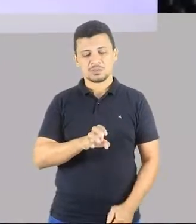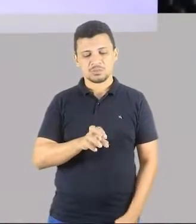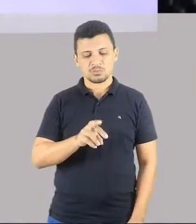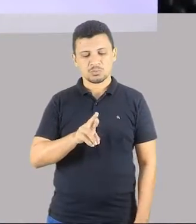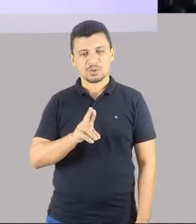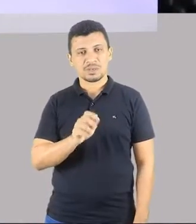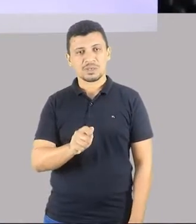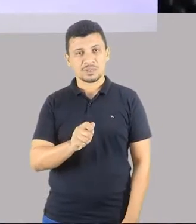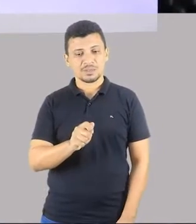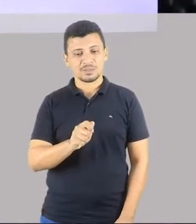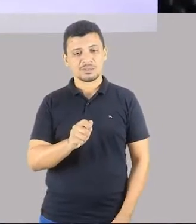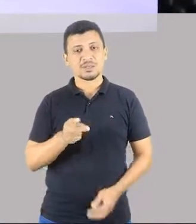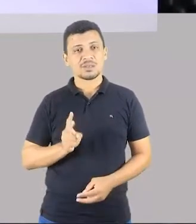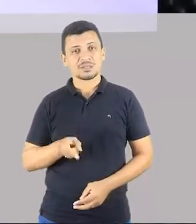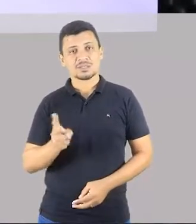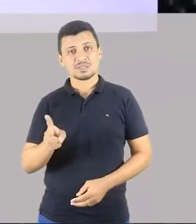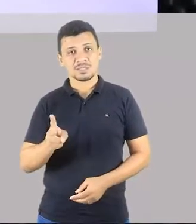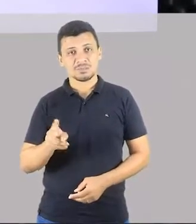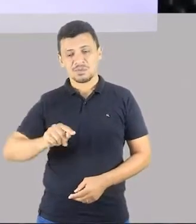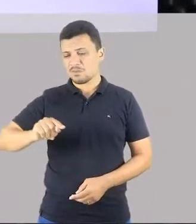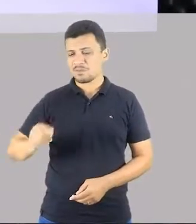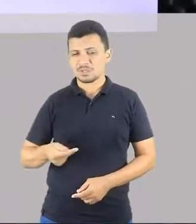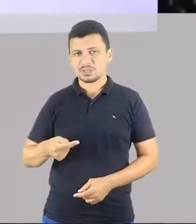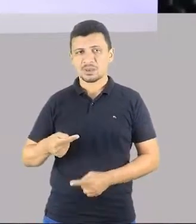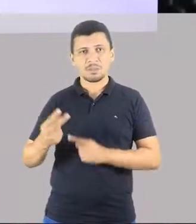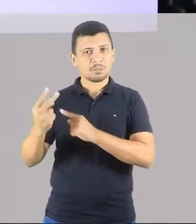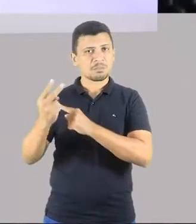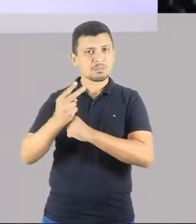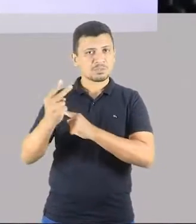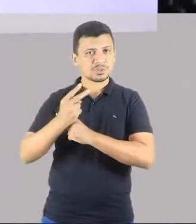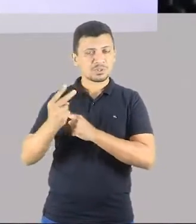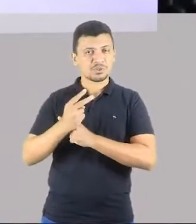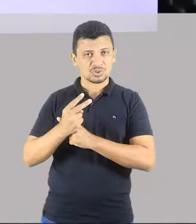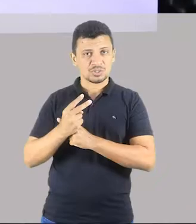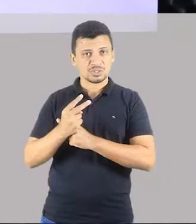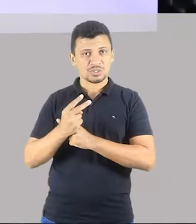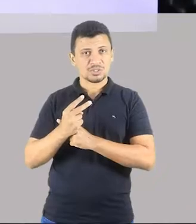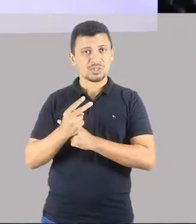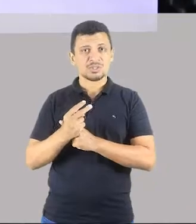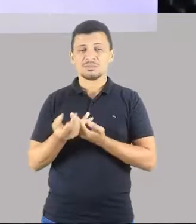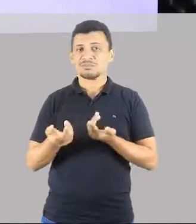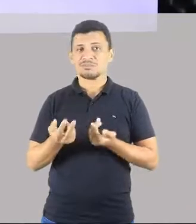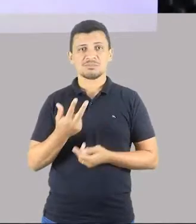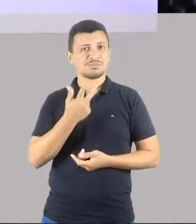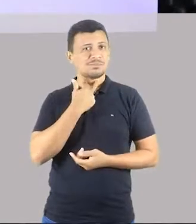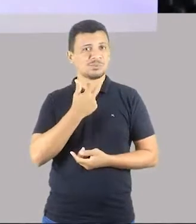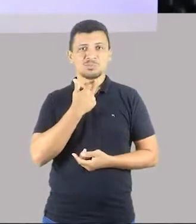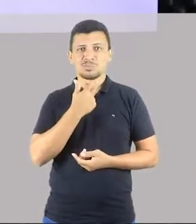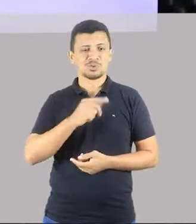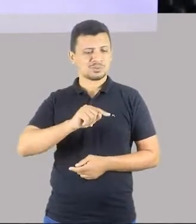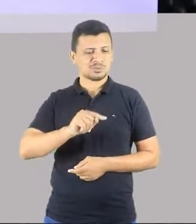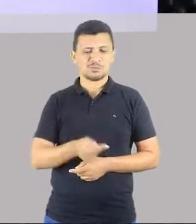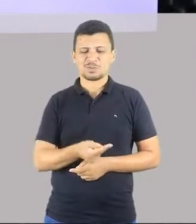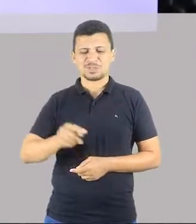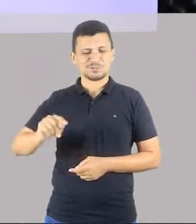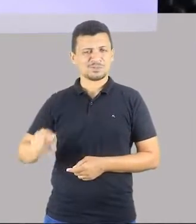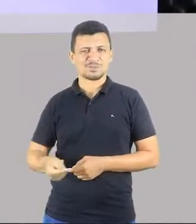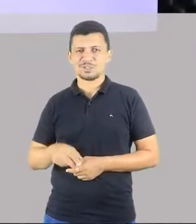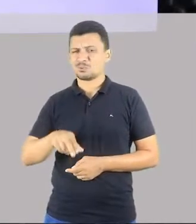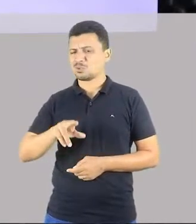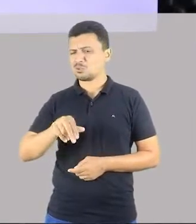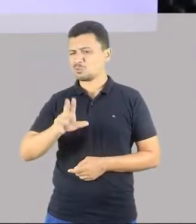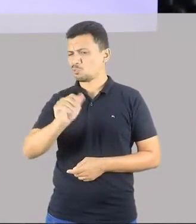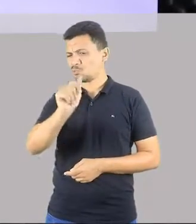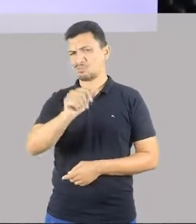perto para me proteger, essa associação aqui do sujeito e do predicado, eu não posso separar por vírgula de jeito